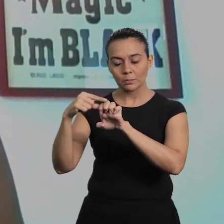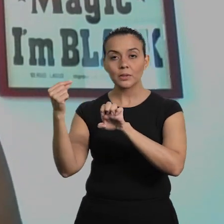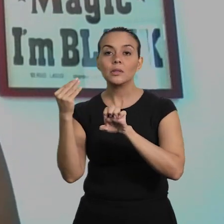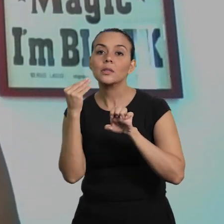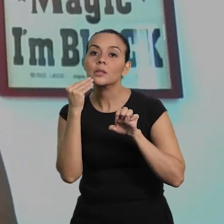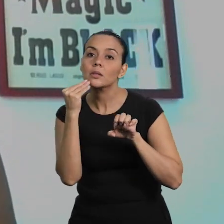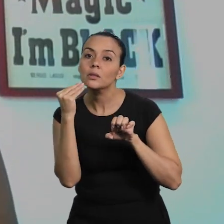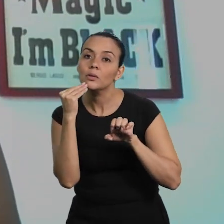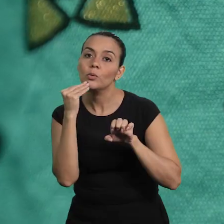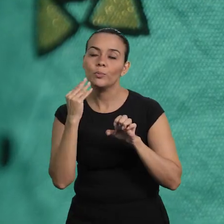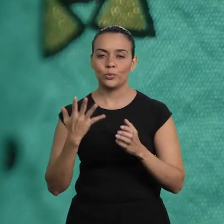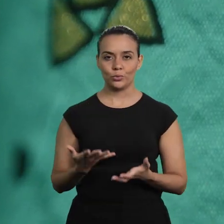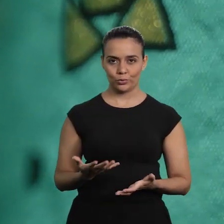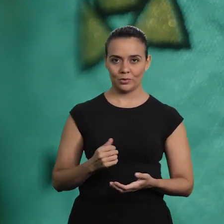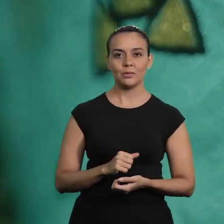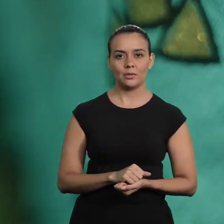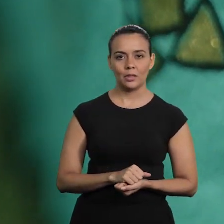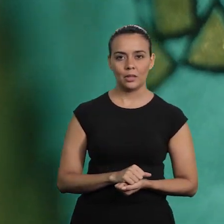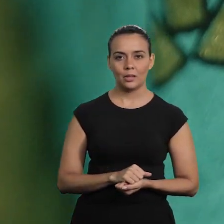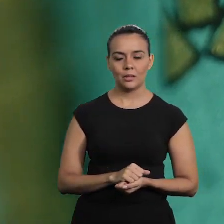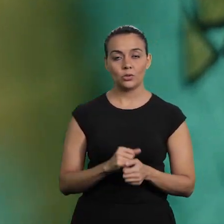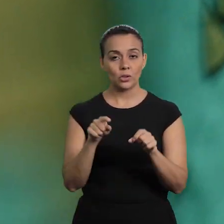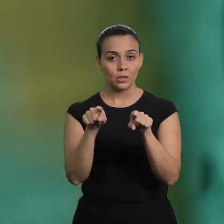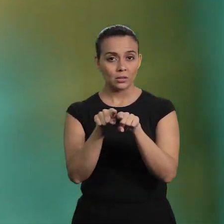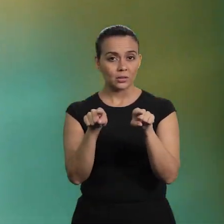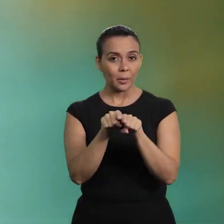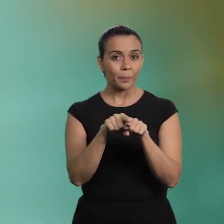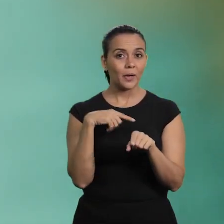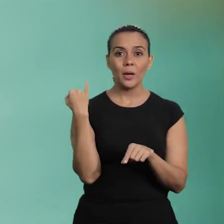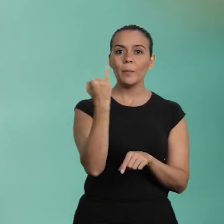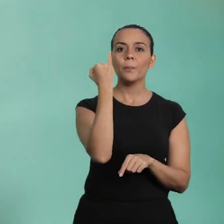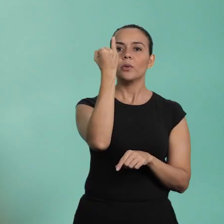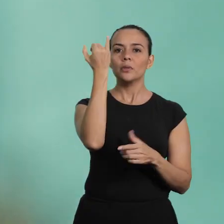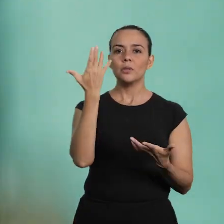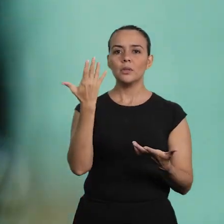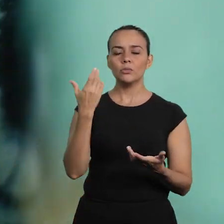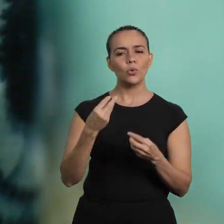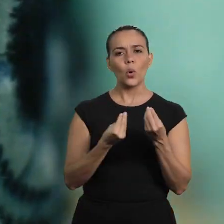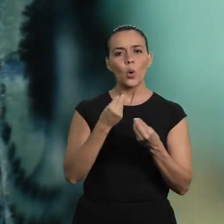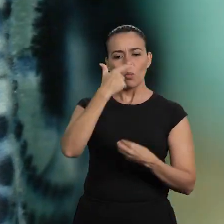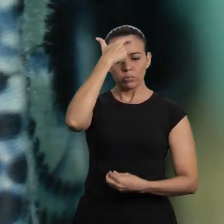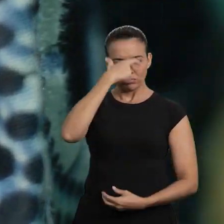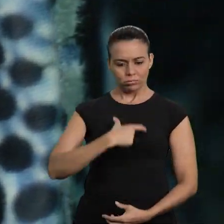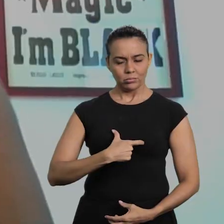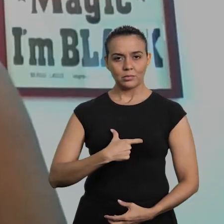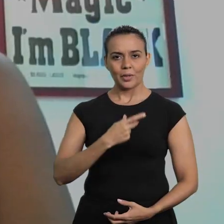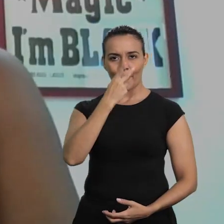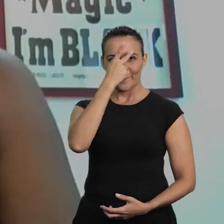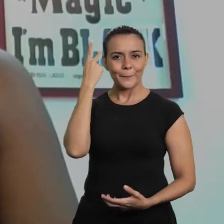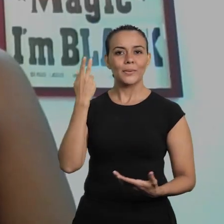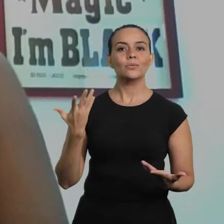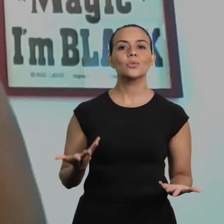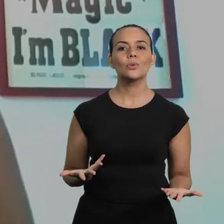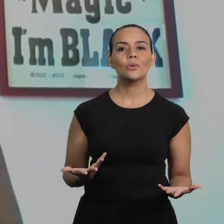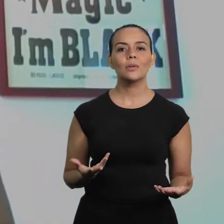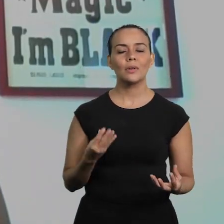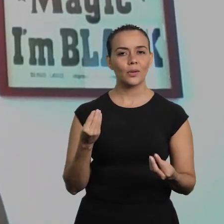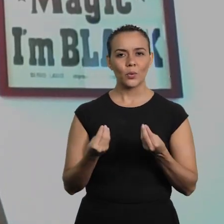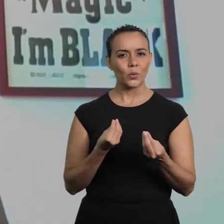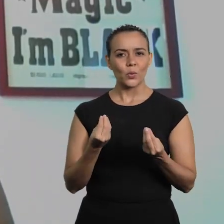por oportunidade. Não menos importante é a questão da subjetividade, né? Essa questão do racismo